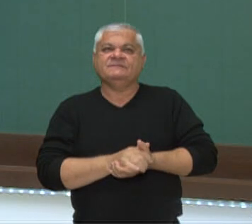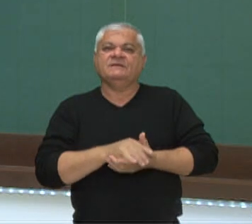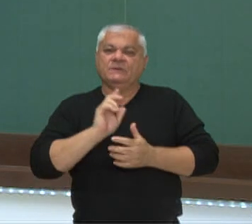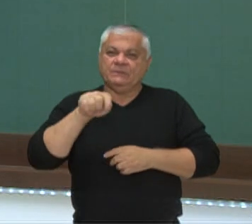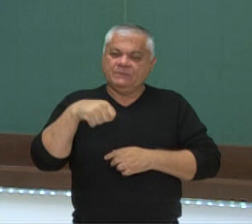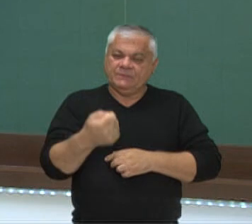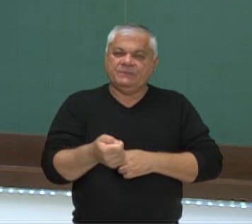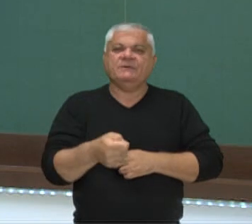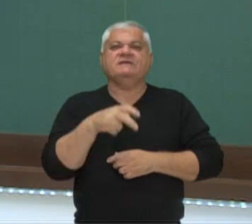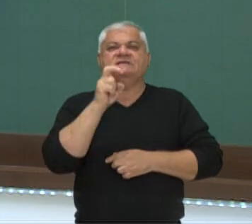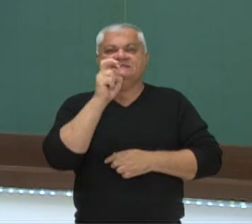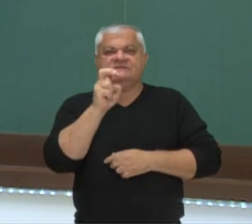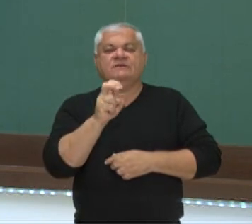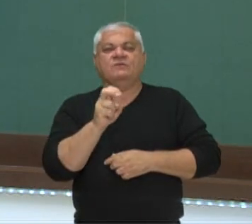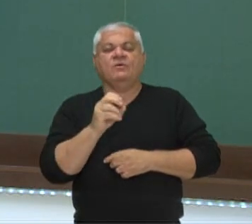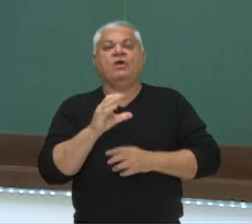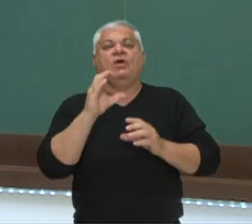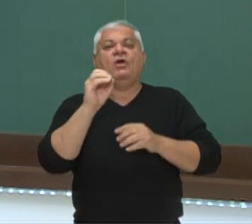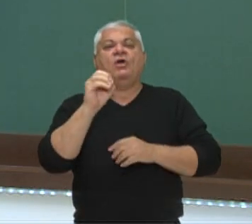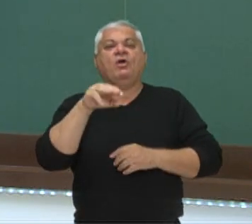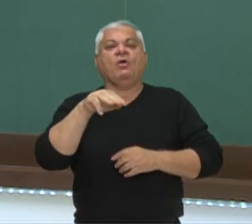podemos chamá-lo de período composto.